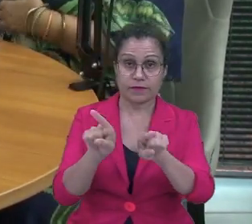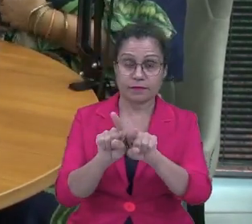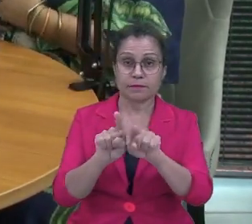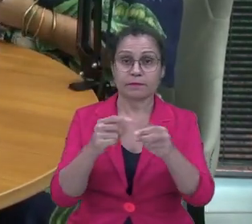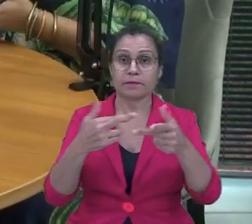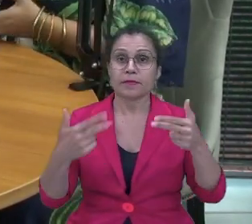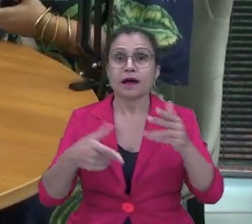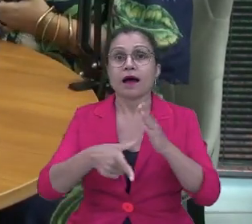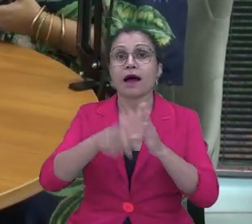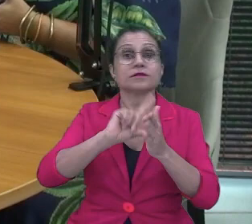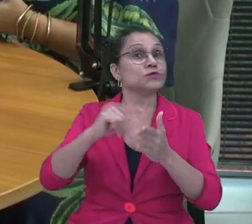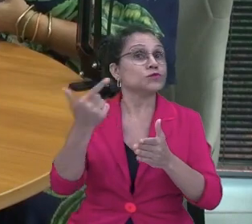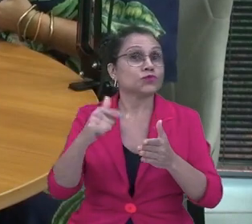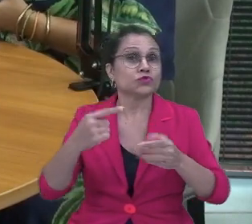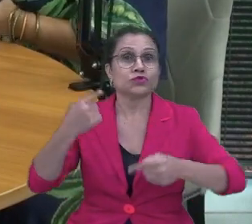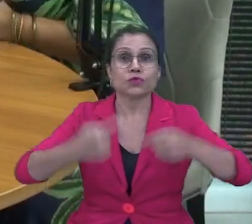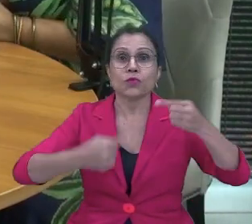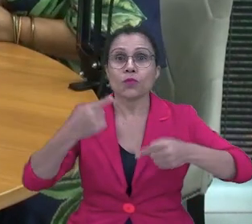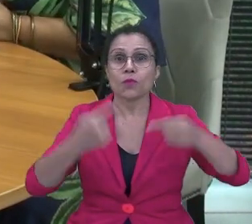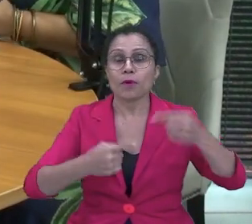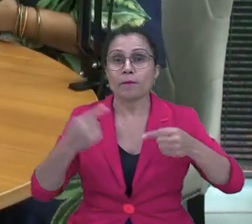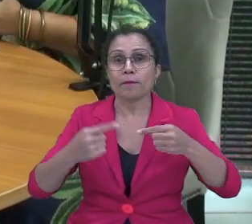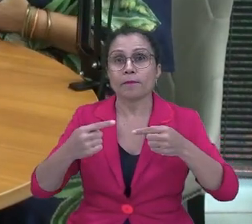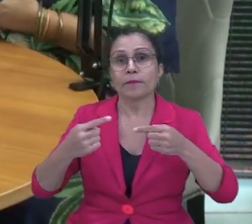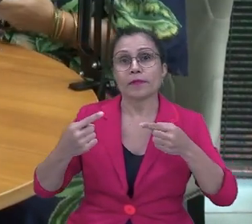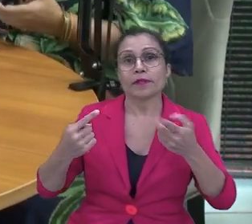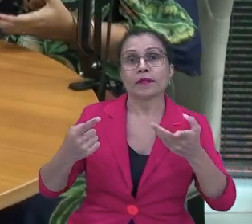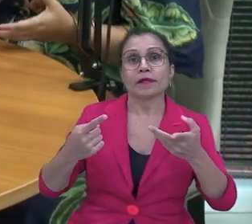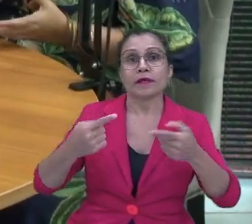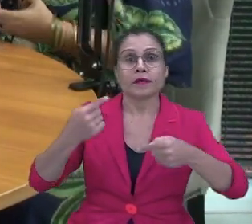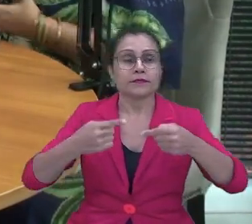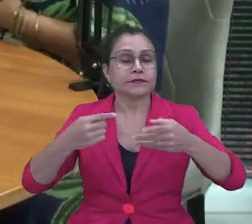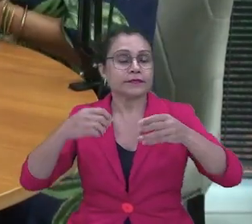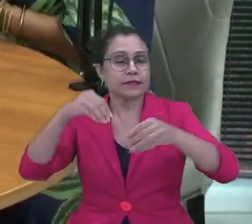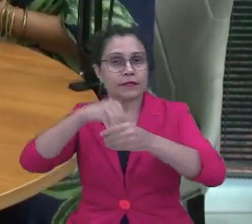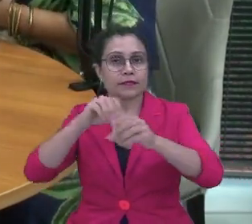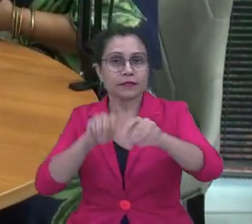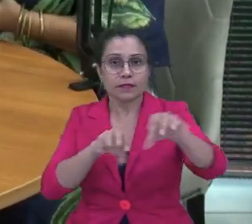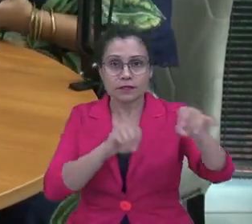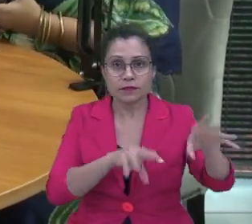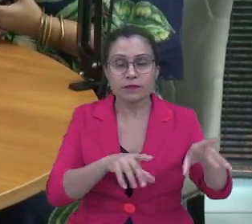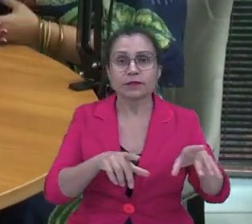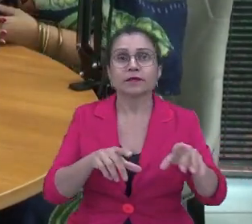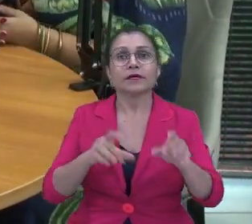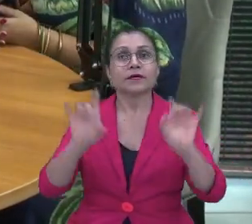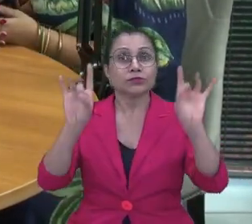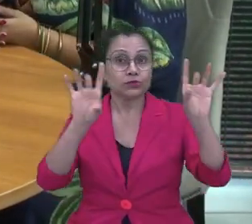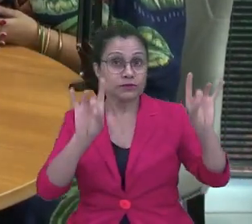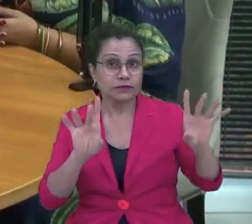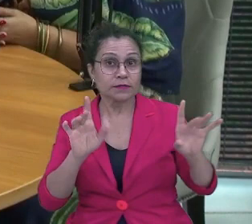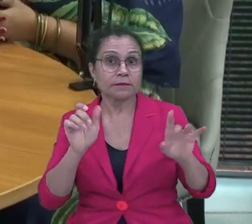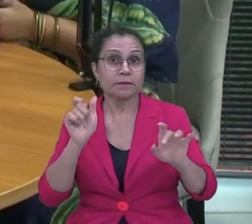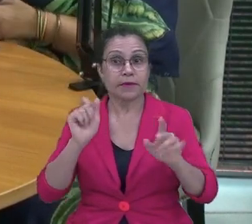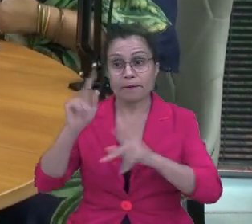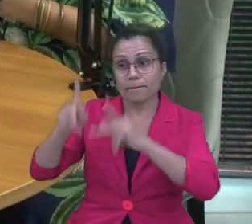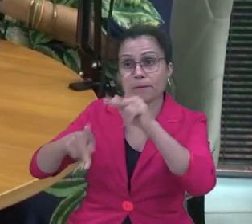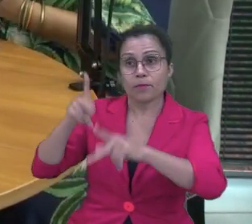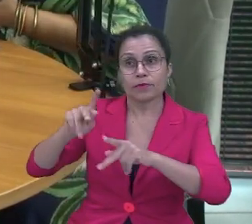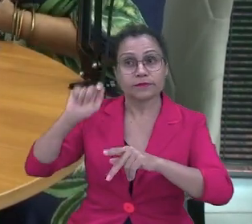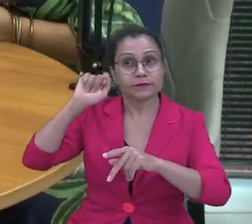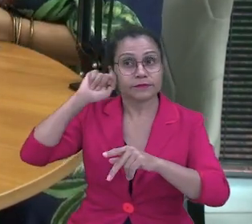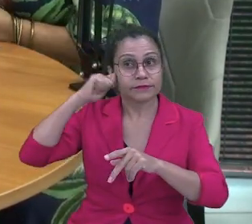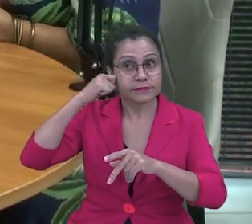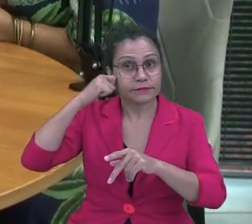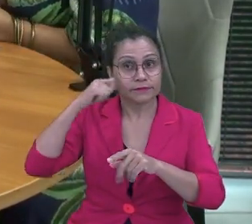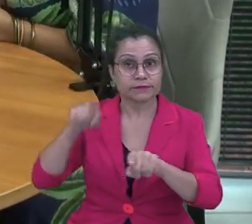despejo, porque nós não tínhamos uma política, né, o 13M de 88, uma política educacional, uma moradia exclusiva para a população negra. Né? Aí